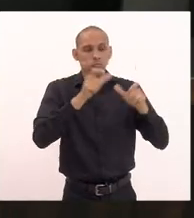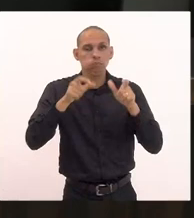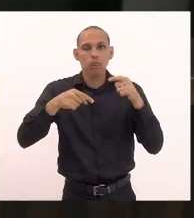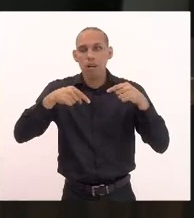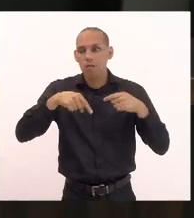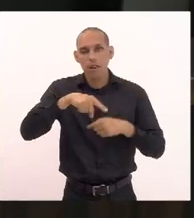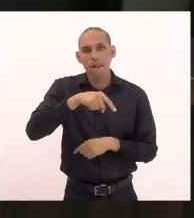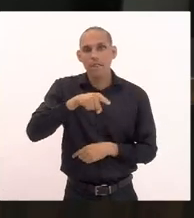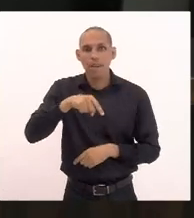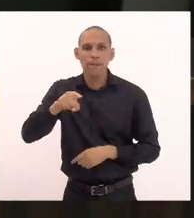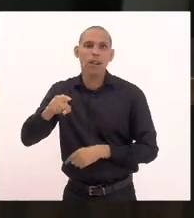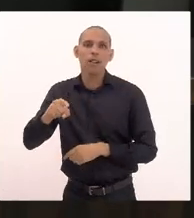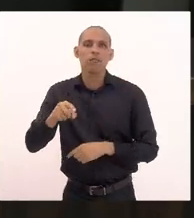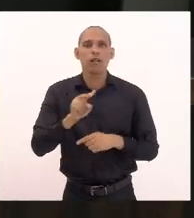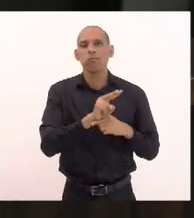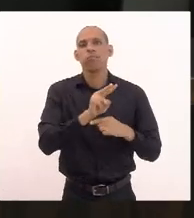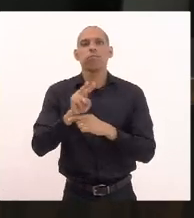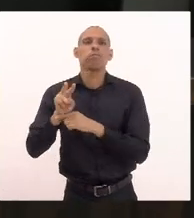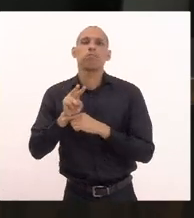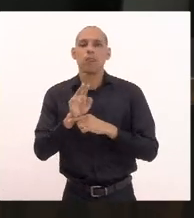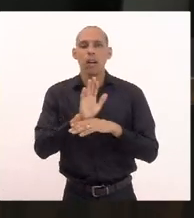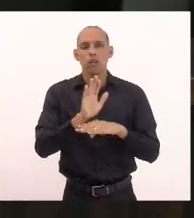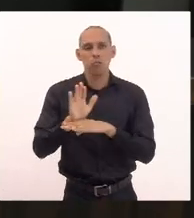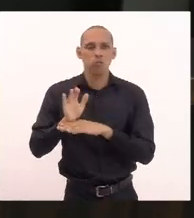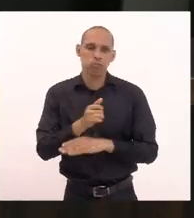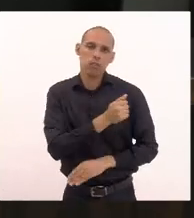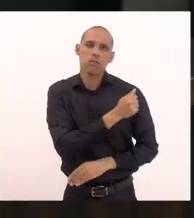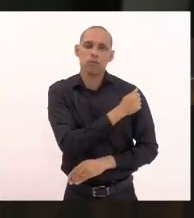da escola e para os próprios alunos. Né?